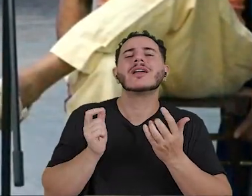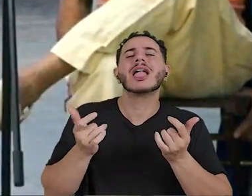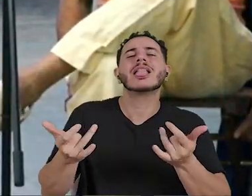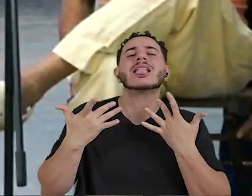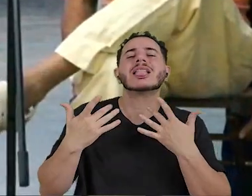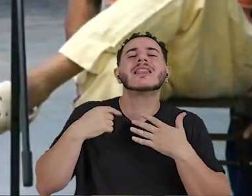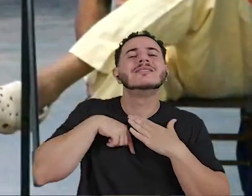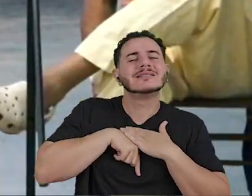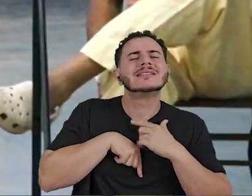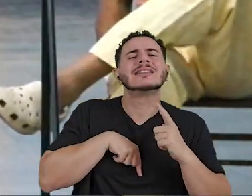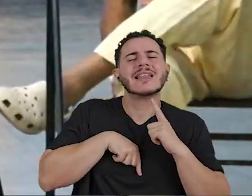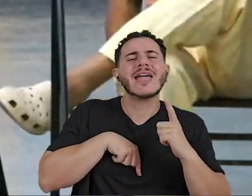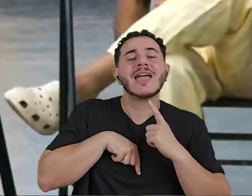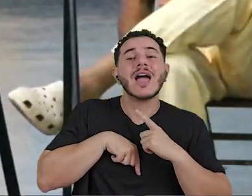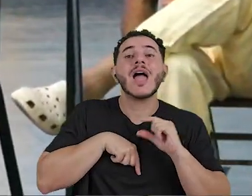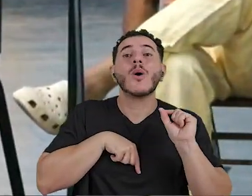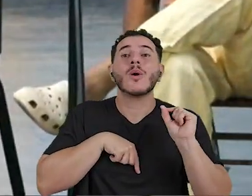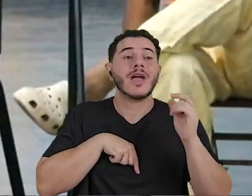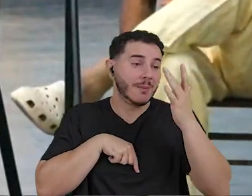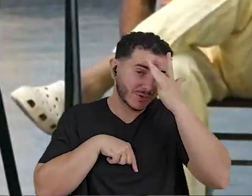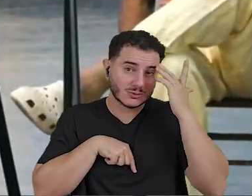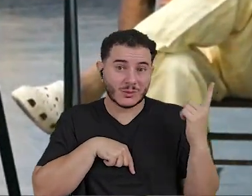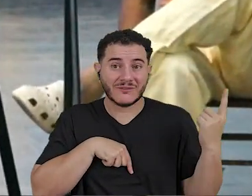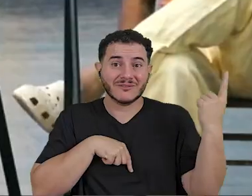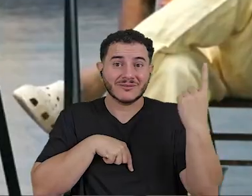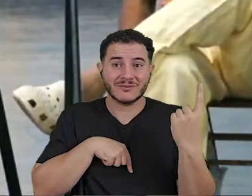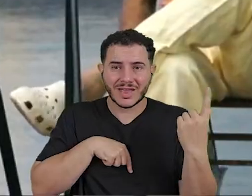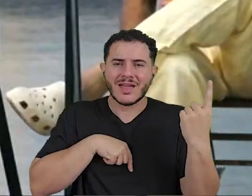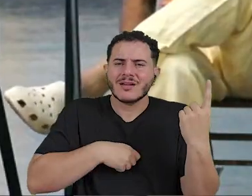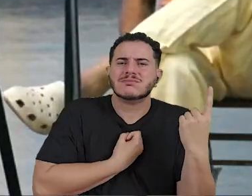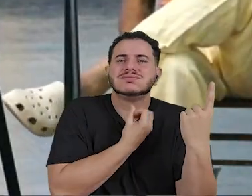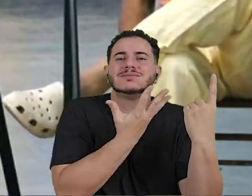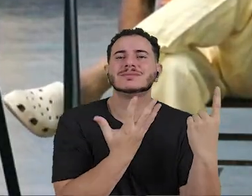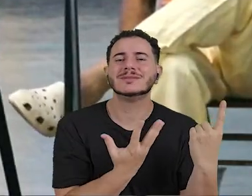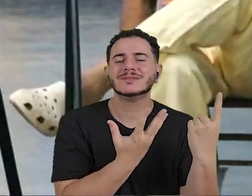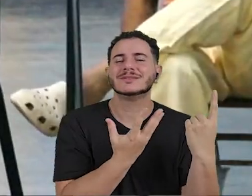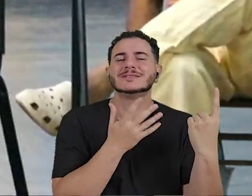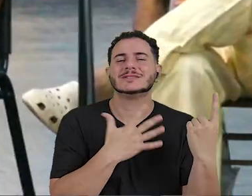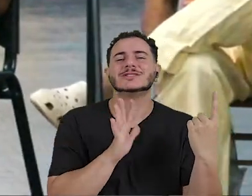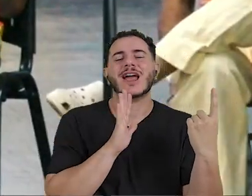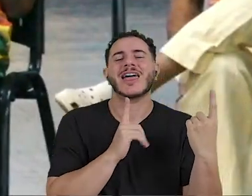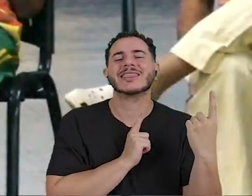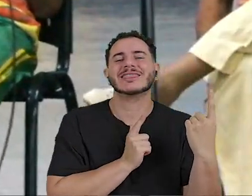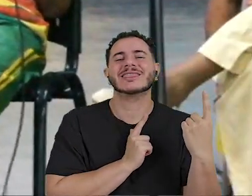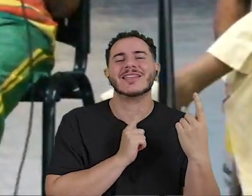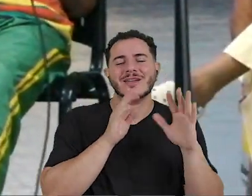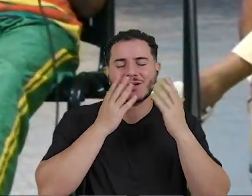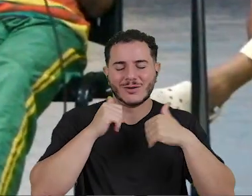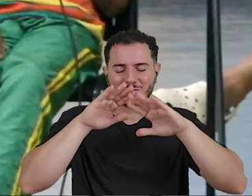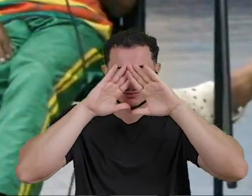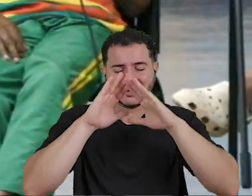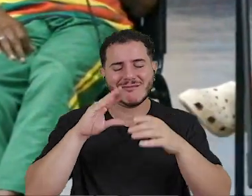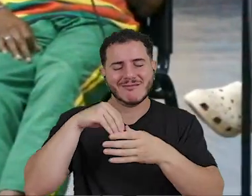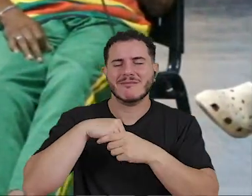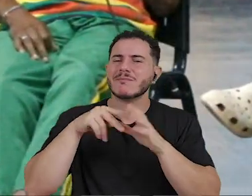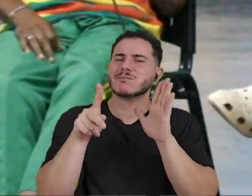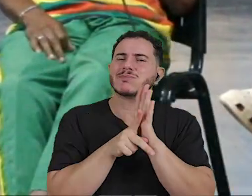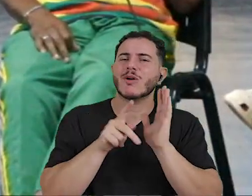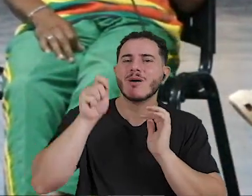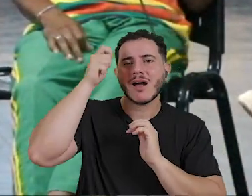chegou e despertou. Obrigado, Marcelo. Então, está aí a nação de Oxalá, irmanada ao Raiz de